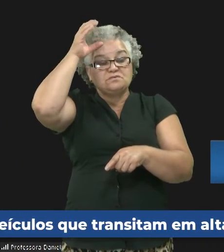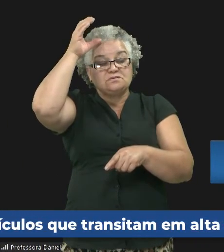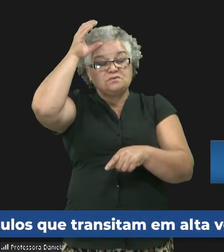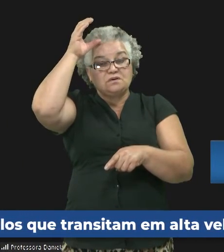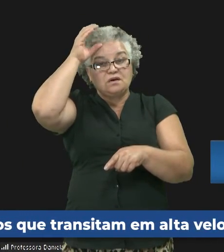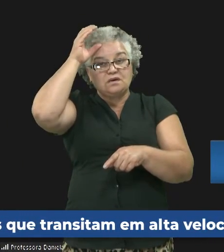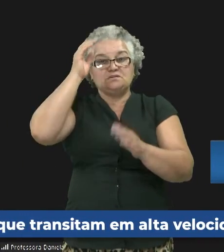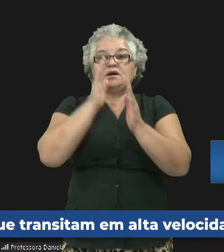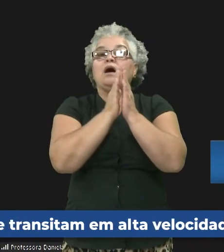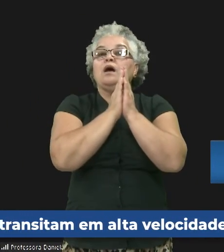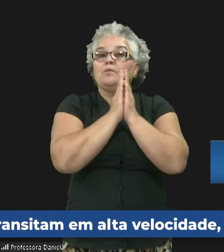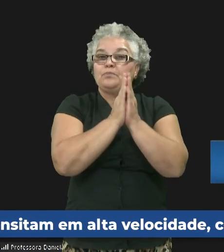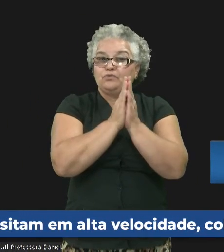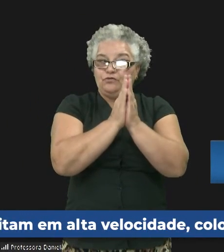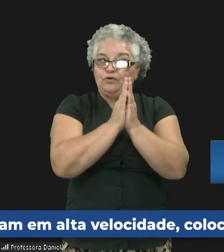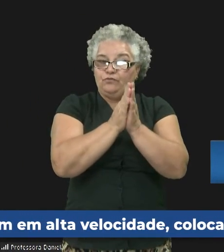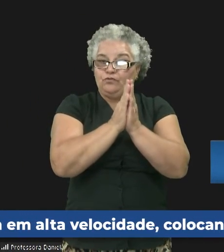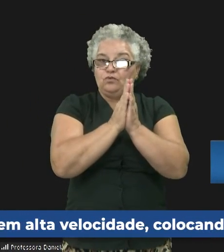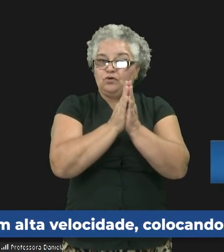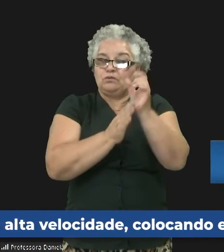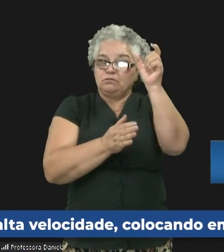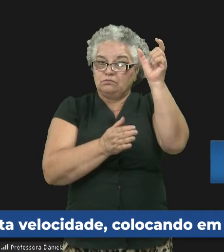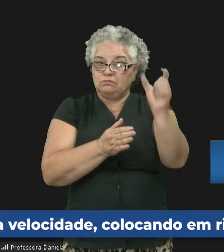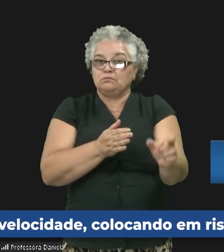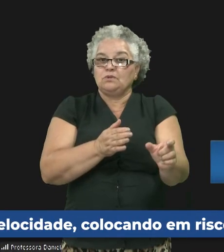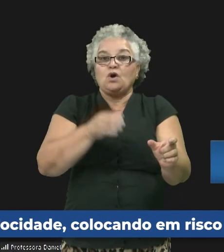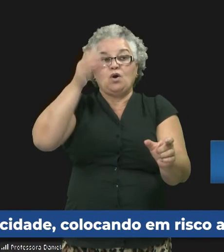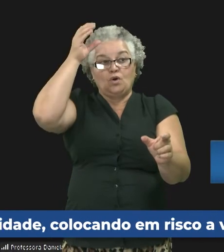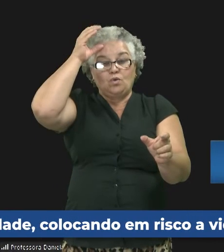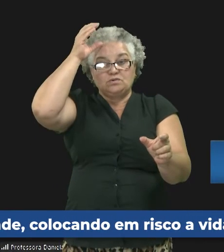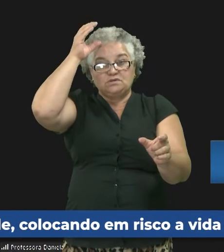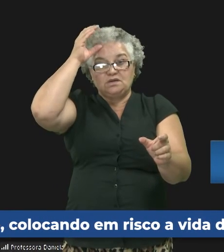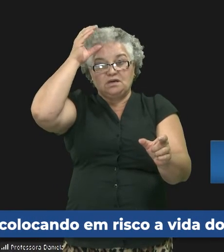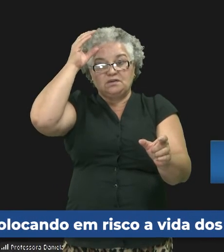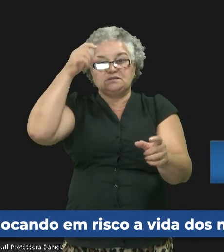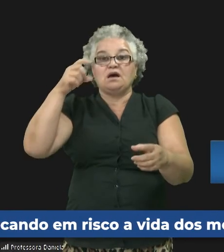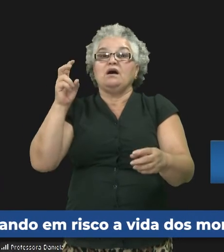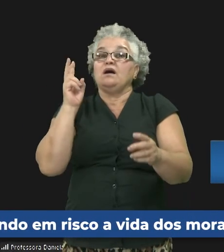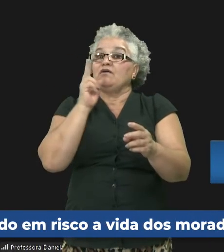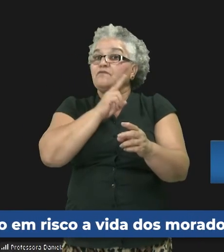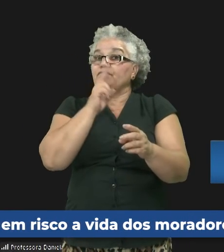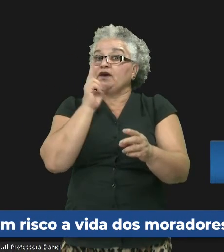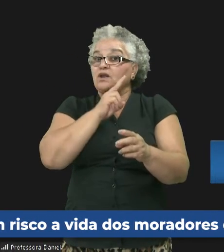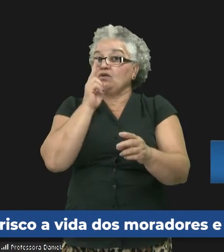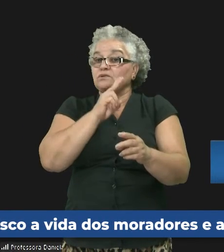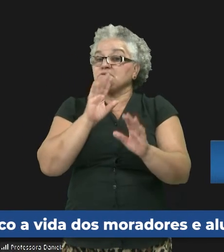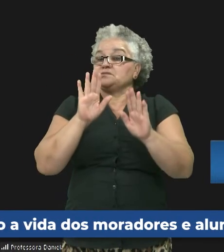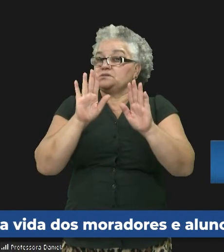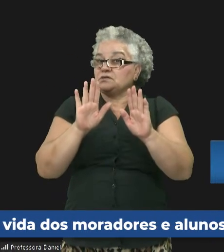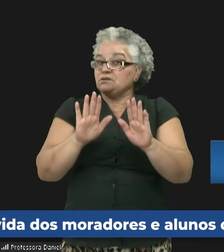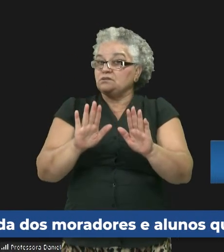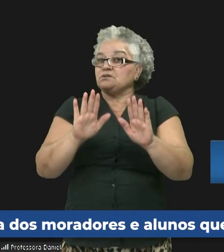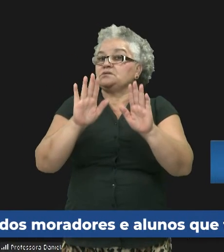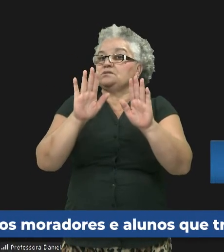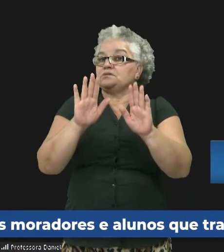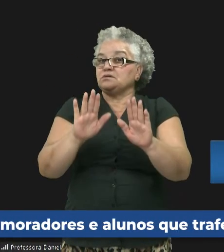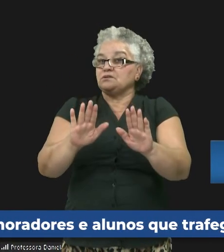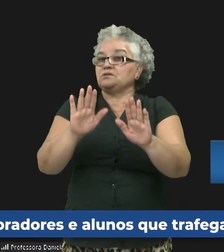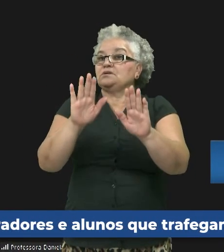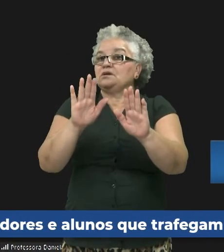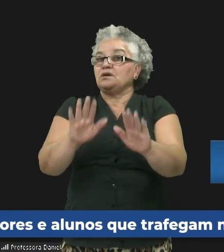motoristas para que reduzam a velocidade, principalmente, né, ou andem, né, trafeguem na